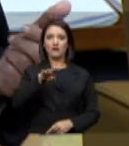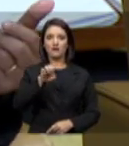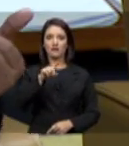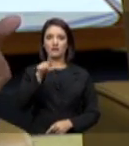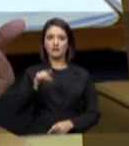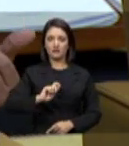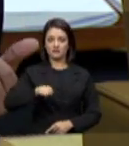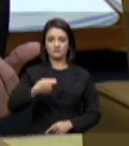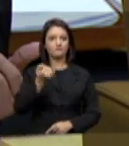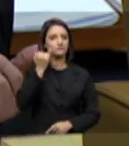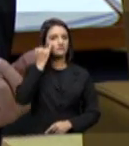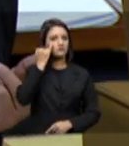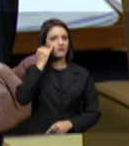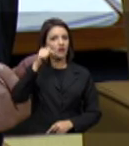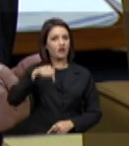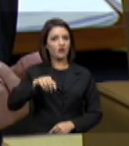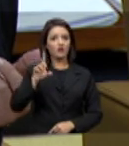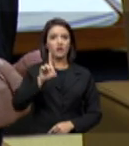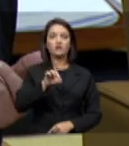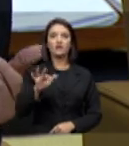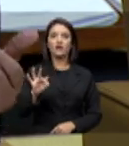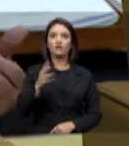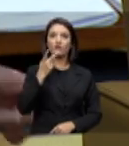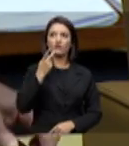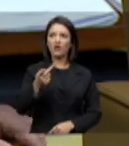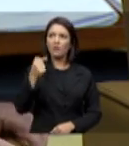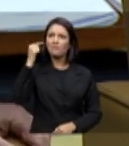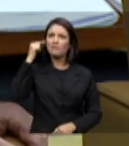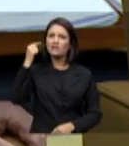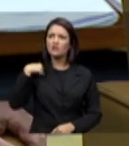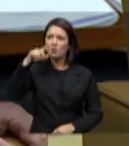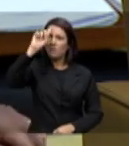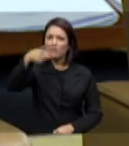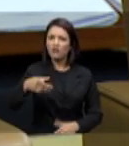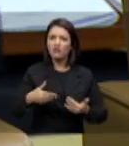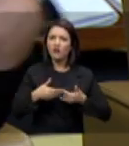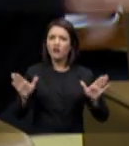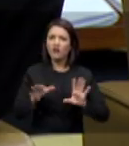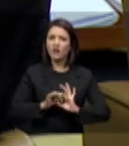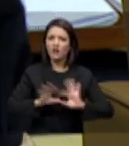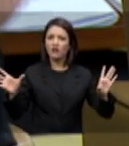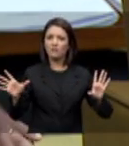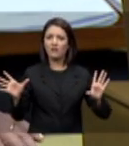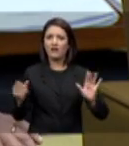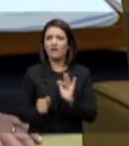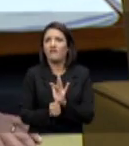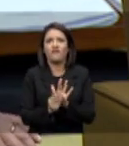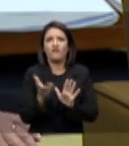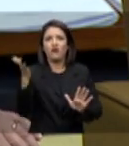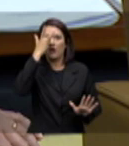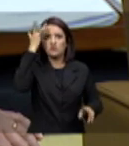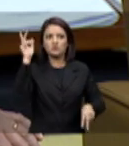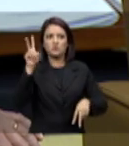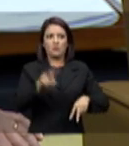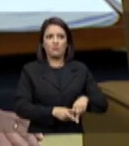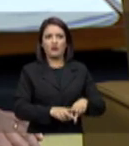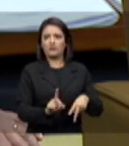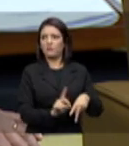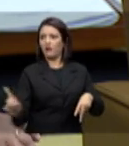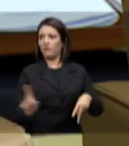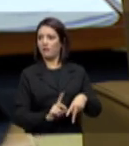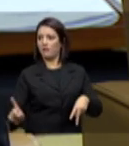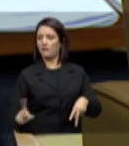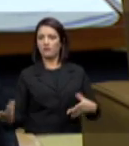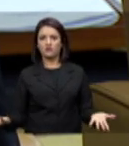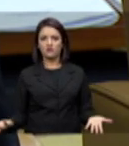ser em si imaginou que eu tivesse determinado a soltura oi diene detentos